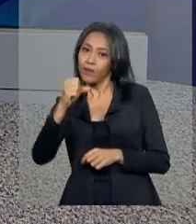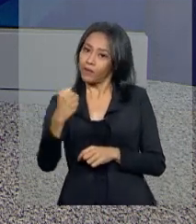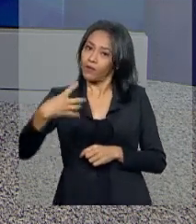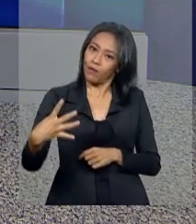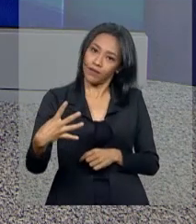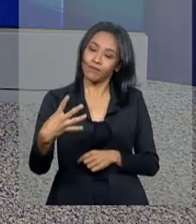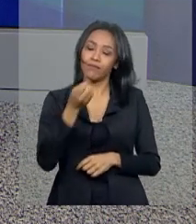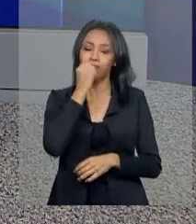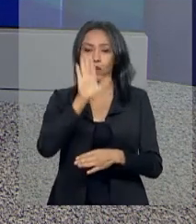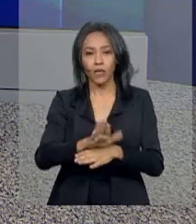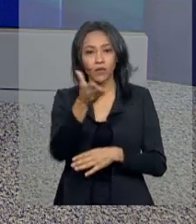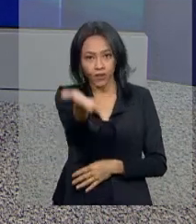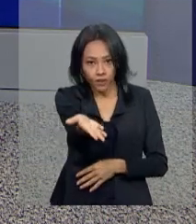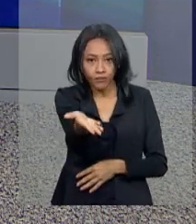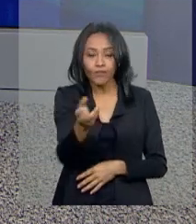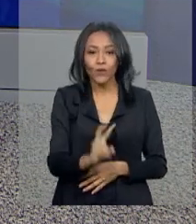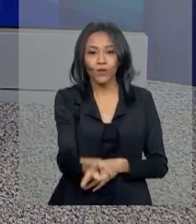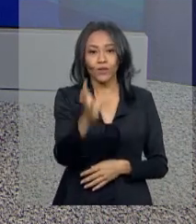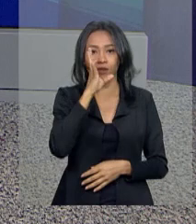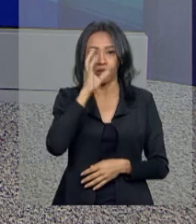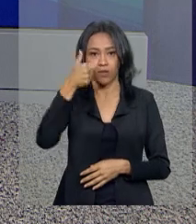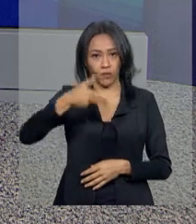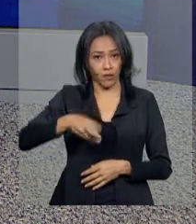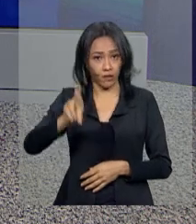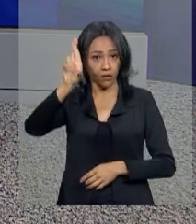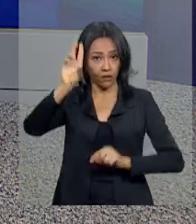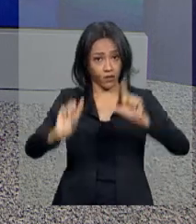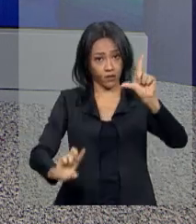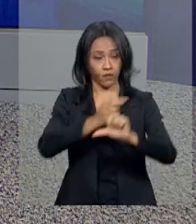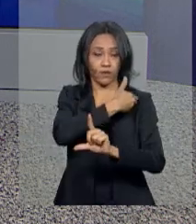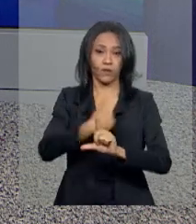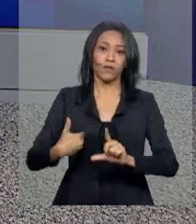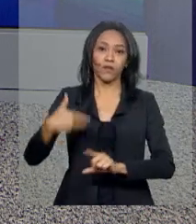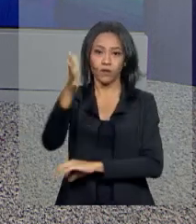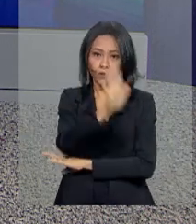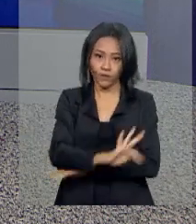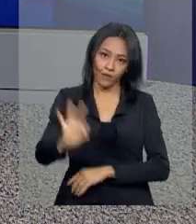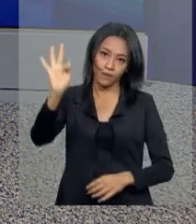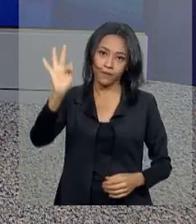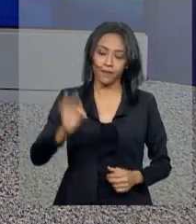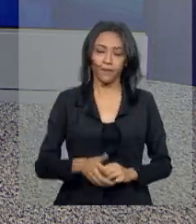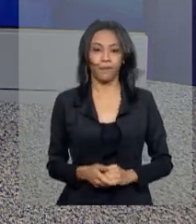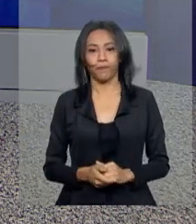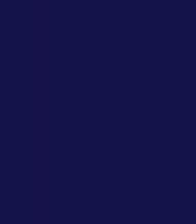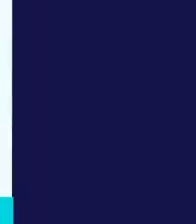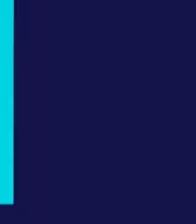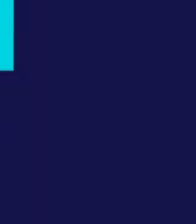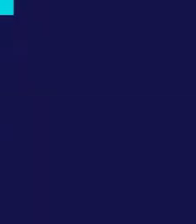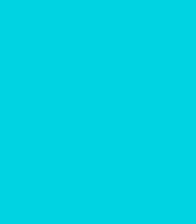993-59-5084. Uma boa tarde para você e continue com a gente aqui na NBR, a TV do governo federal.